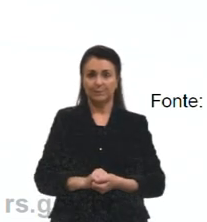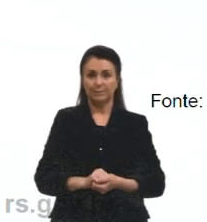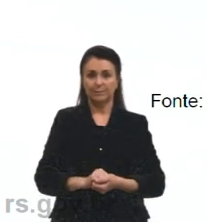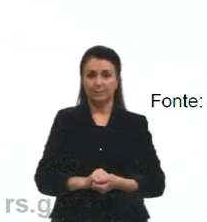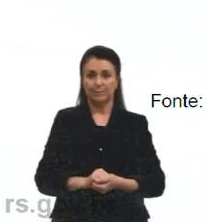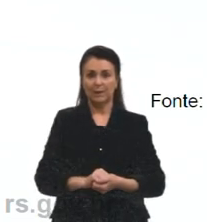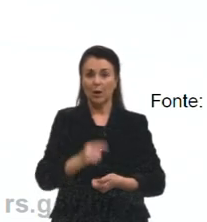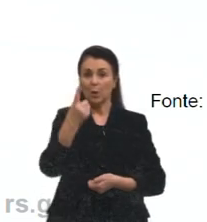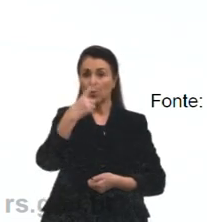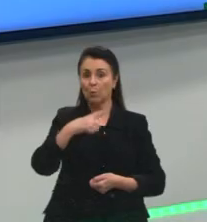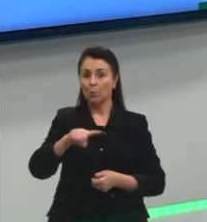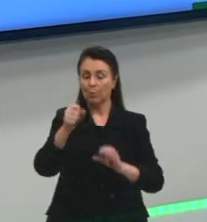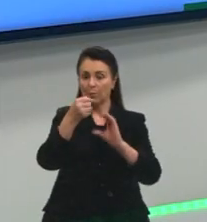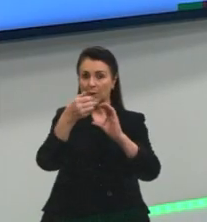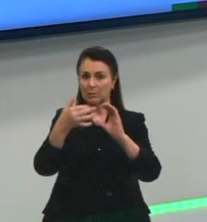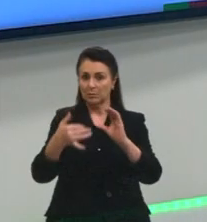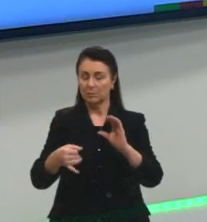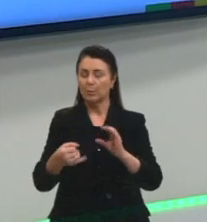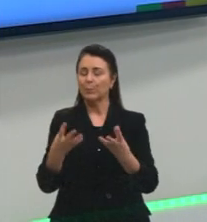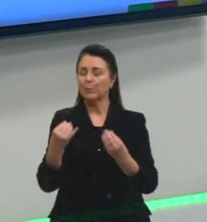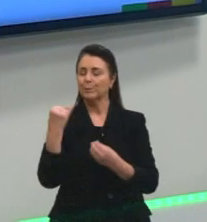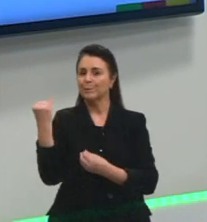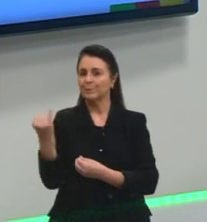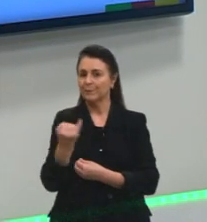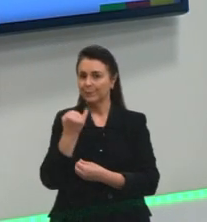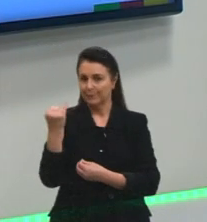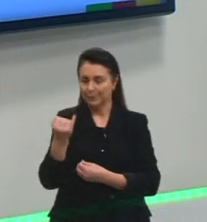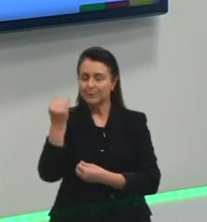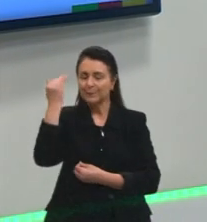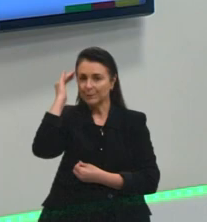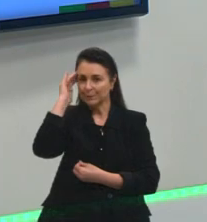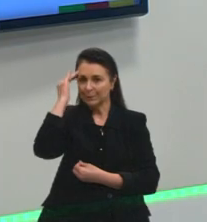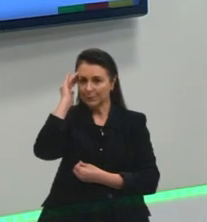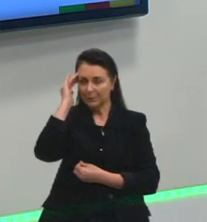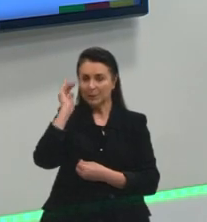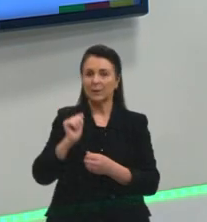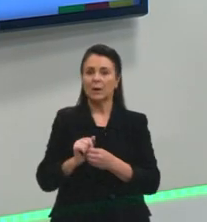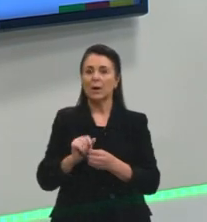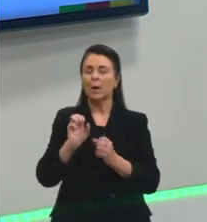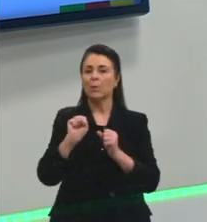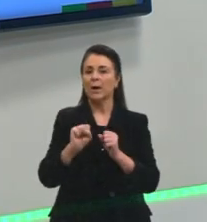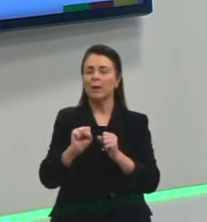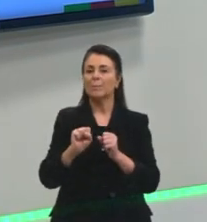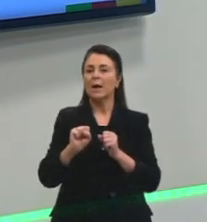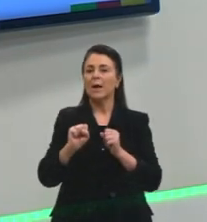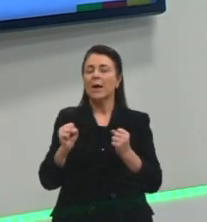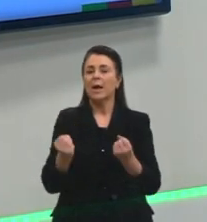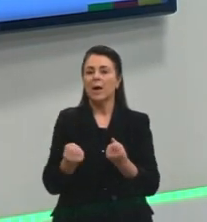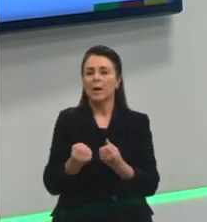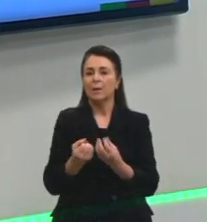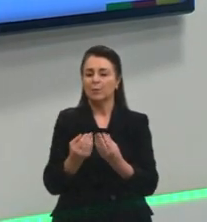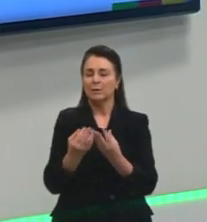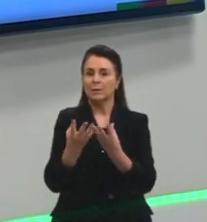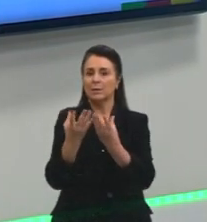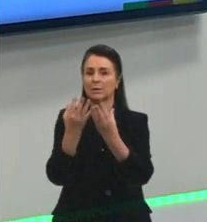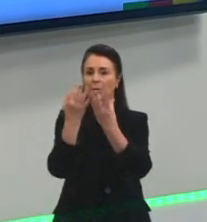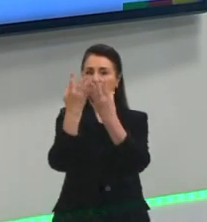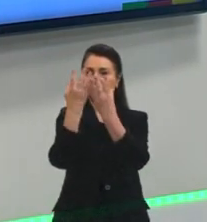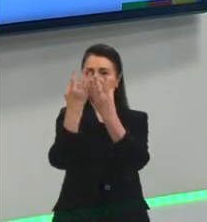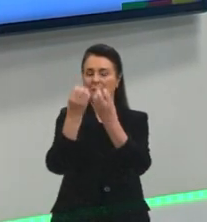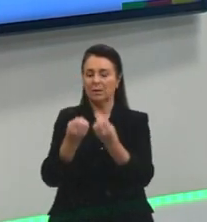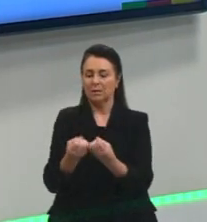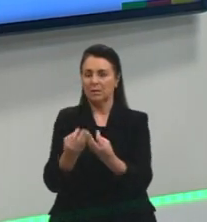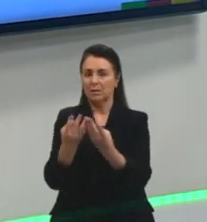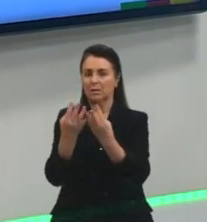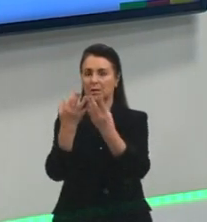a outra propriedade que é super importante a gente entender é o ponto de ebulição e o ponto de fusão o que que são